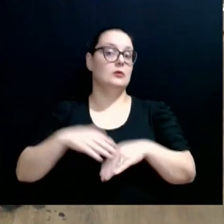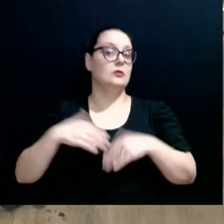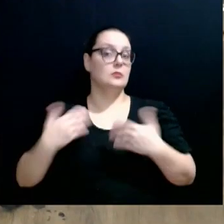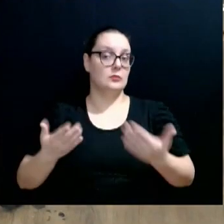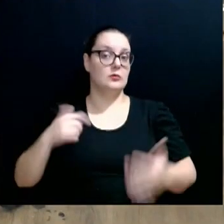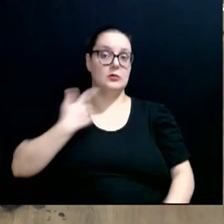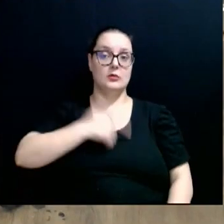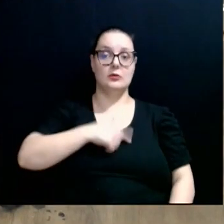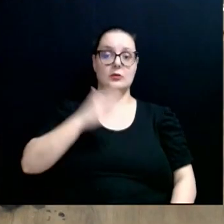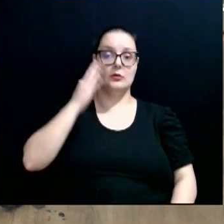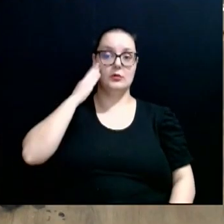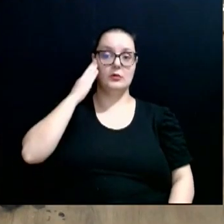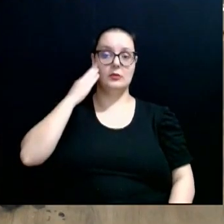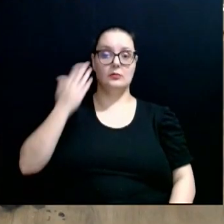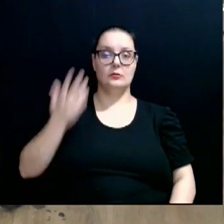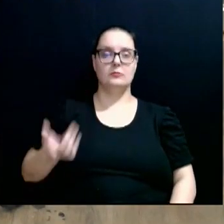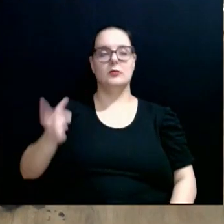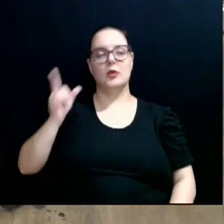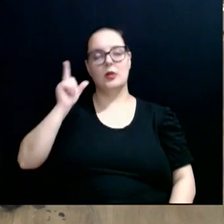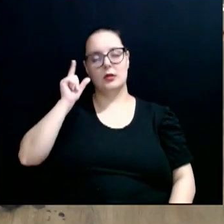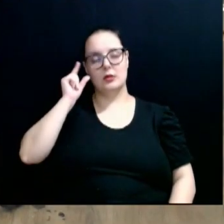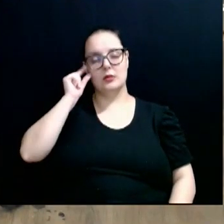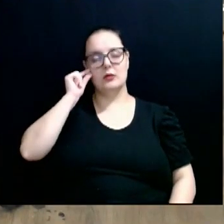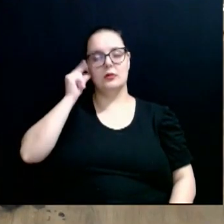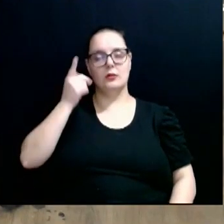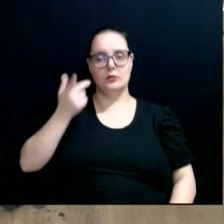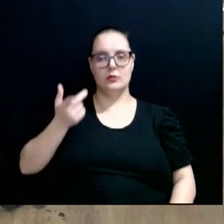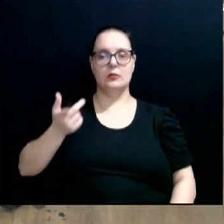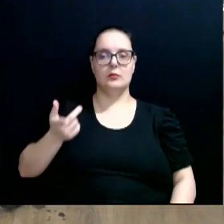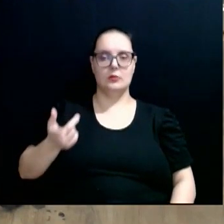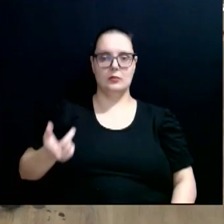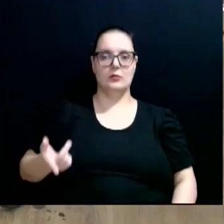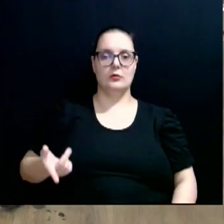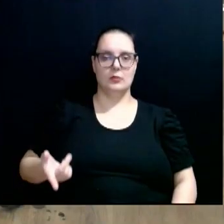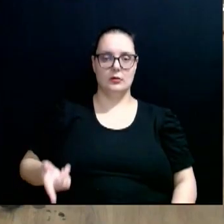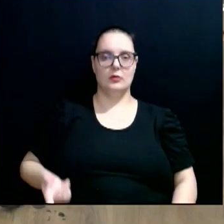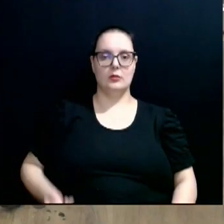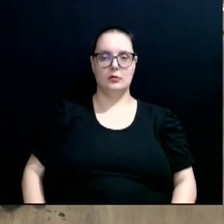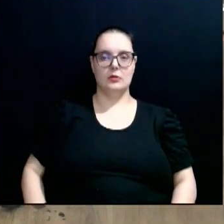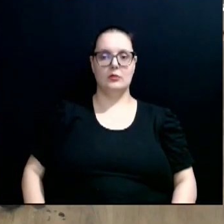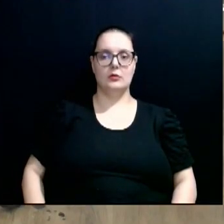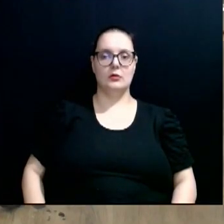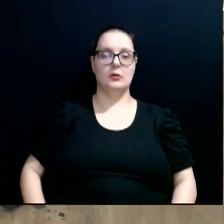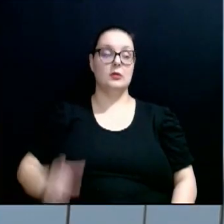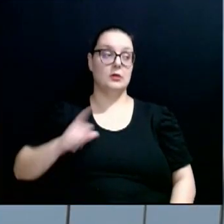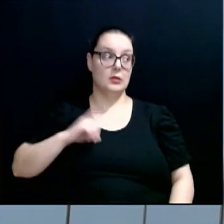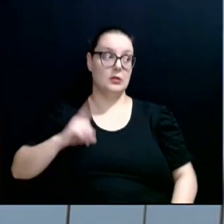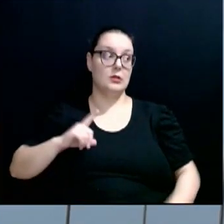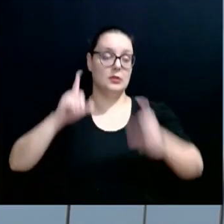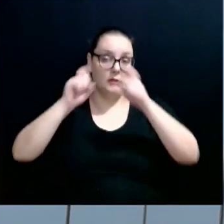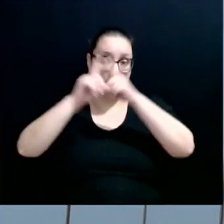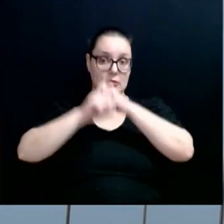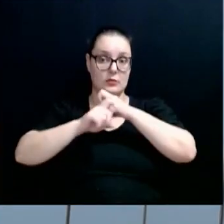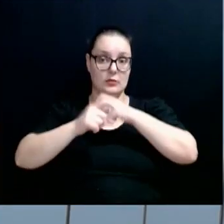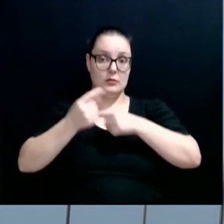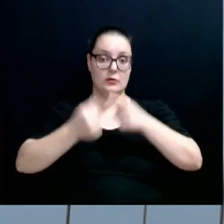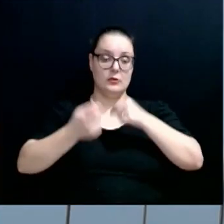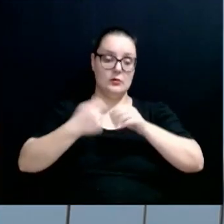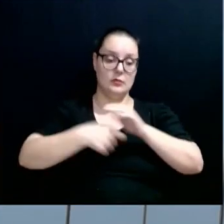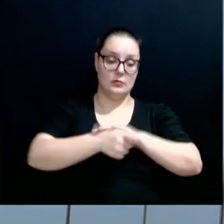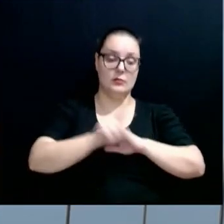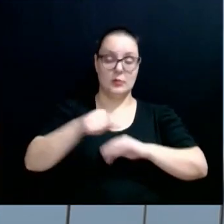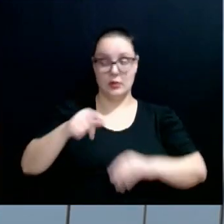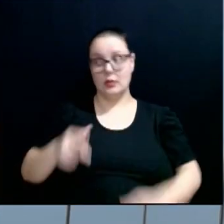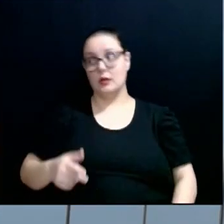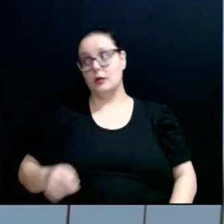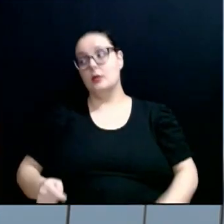um pouquinho a entrada de recurso da empresa que faz a operação do transporte, mas que é benéfico para a